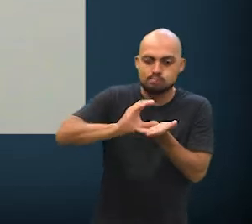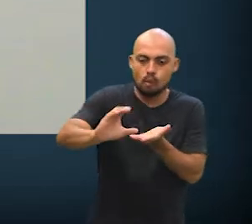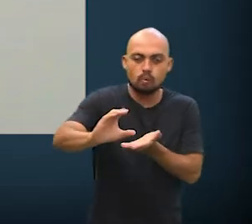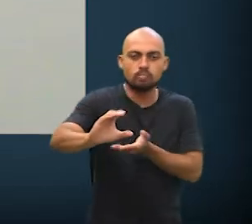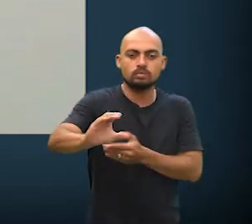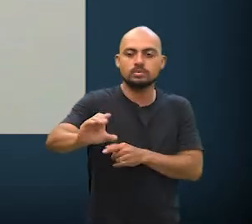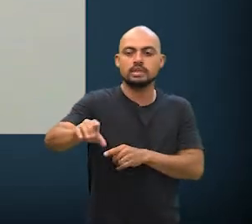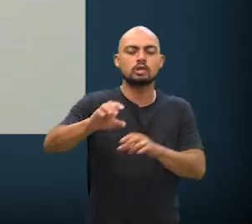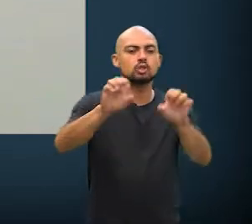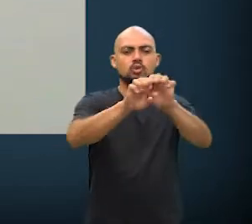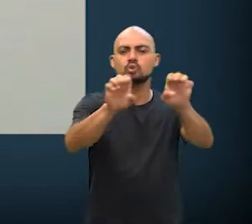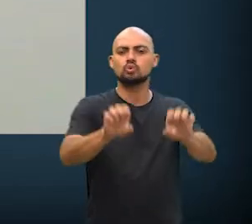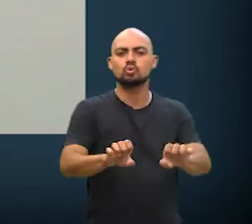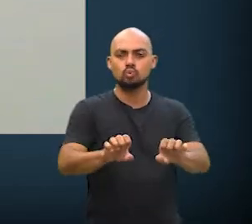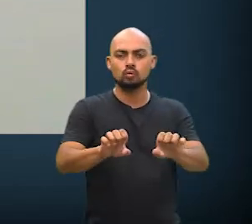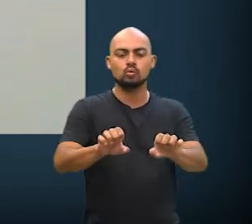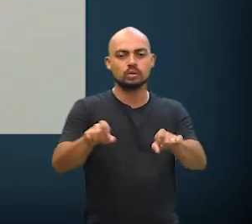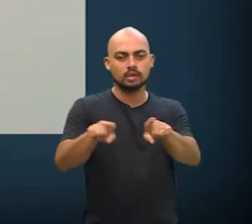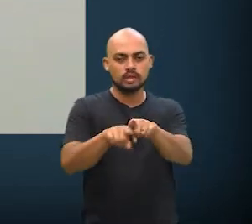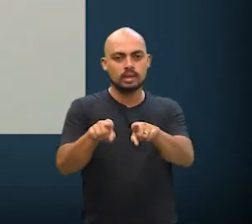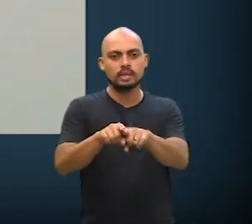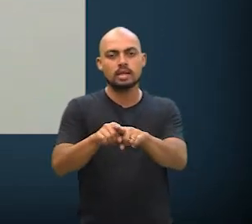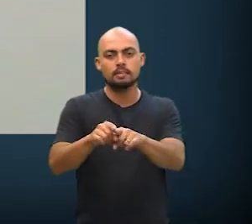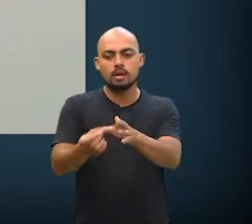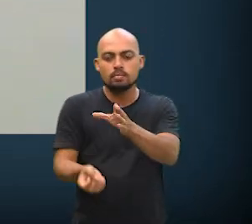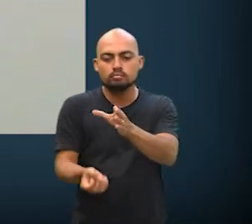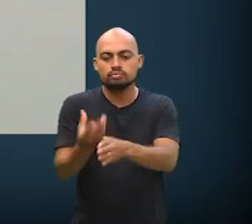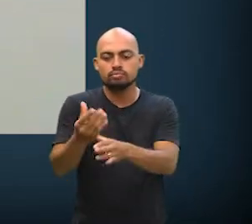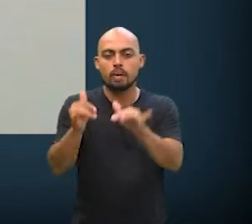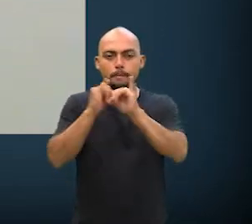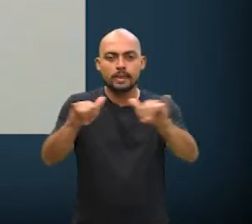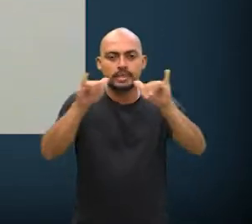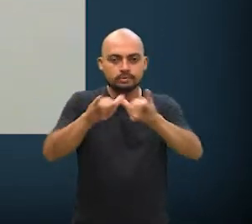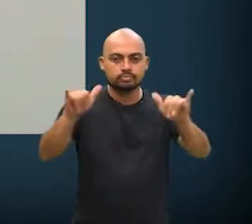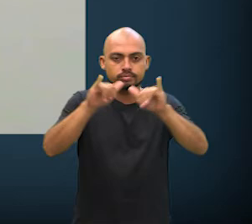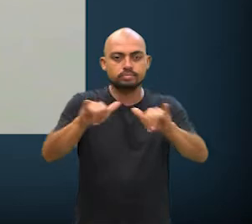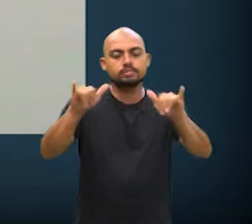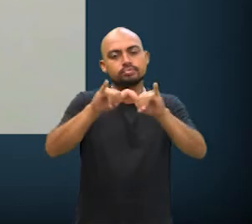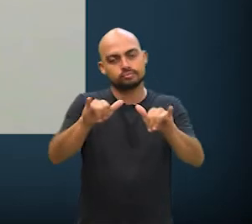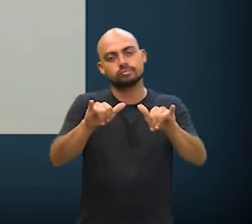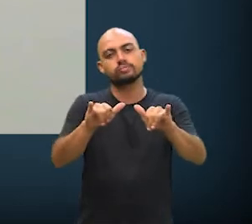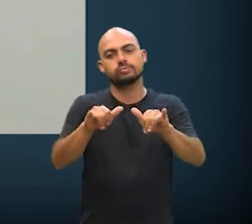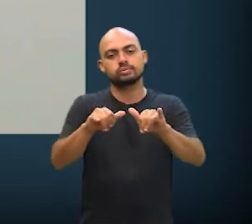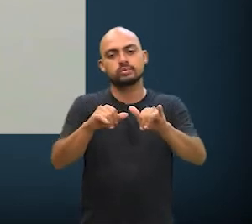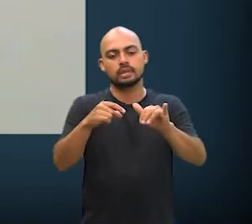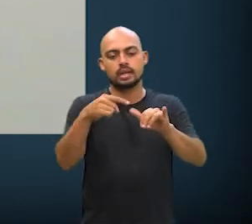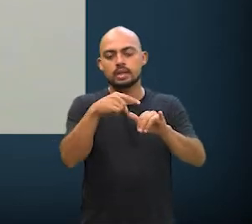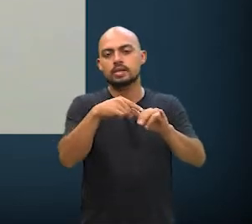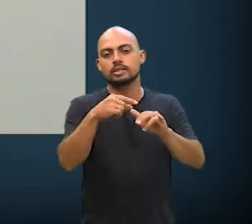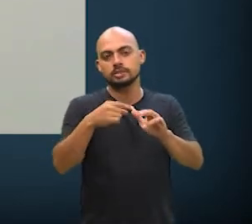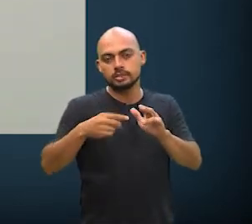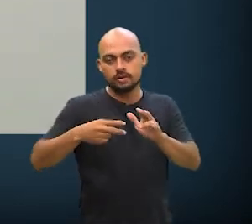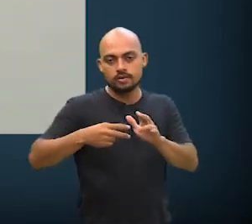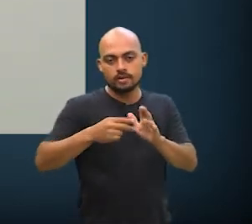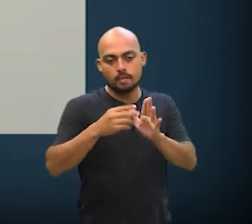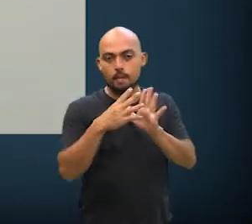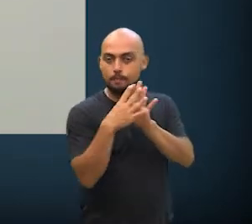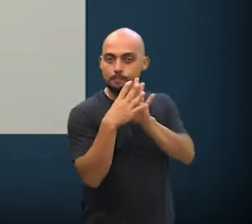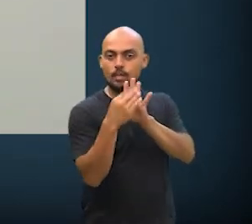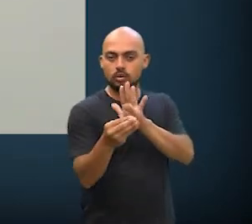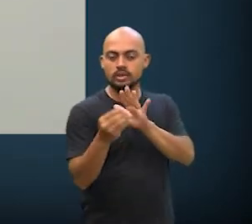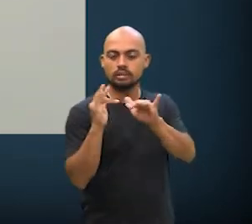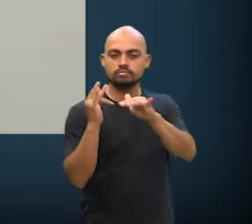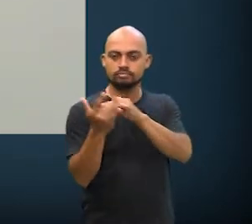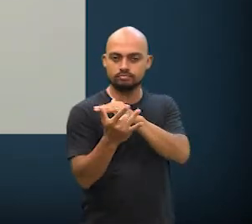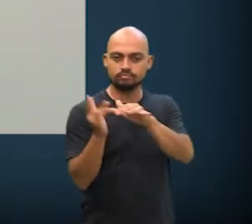na parte de estruturação e para realizar também a parte de marketing, né, para divulgação dessa primeira versão e do negócio.